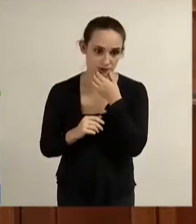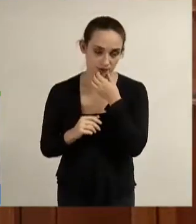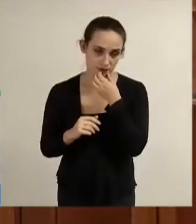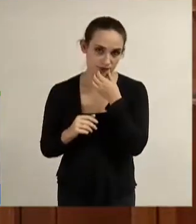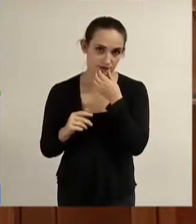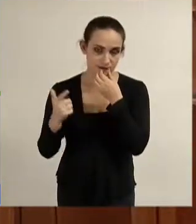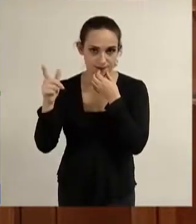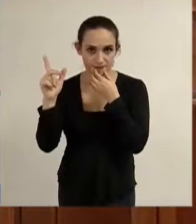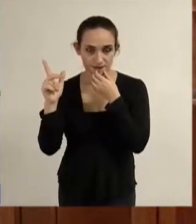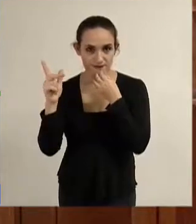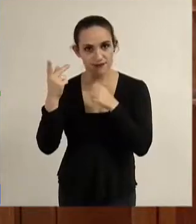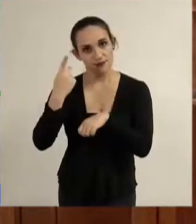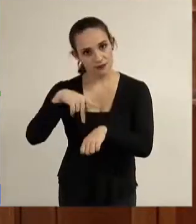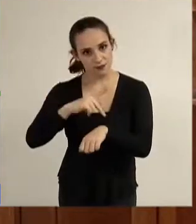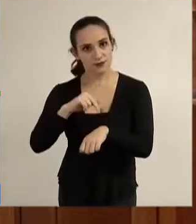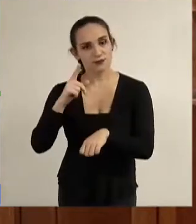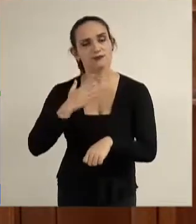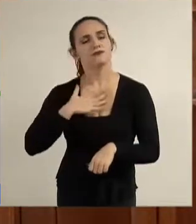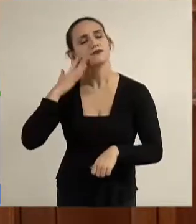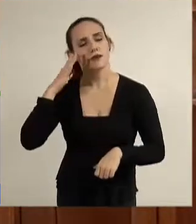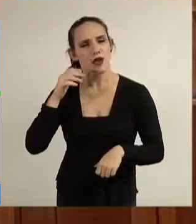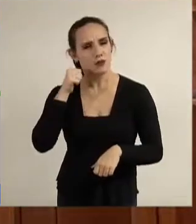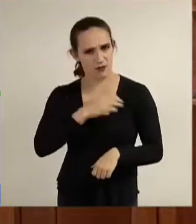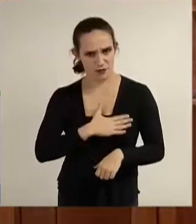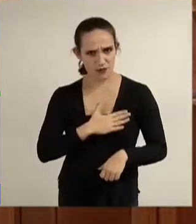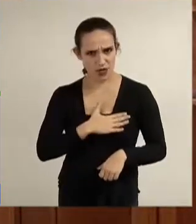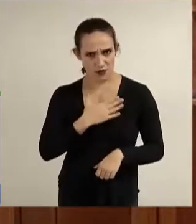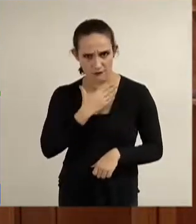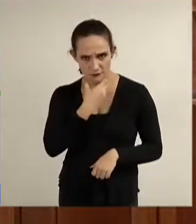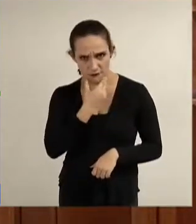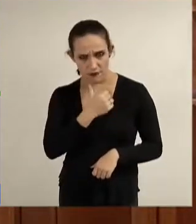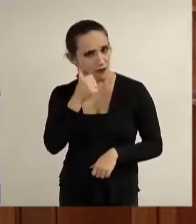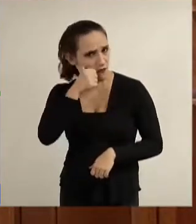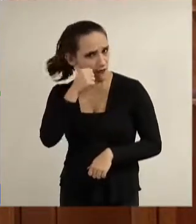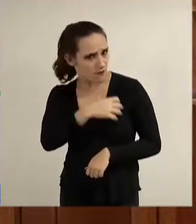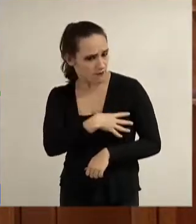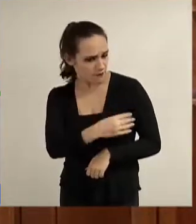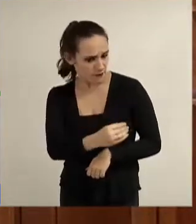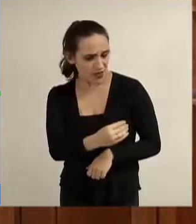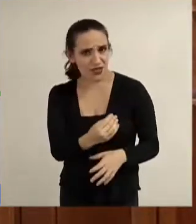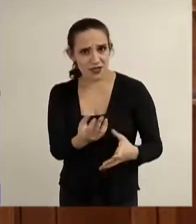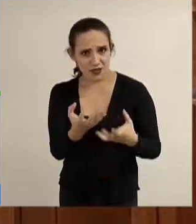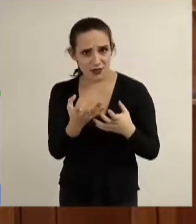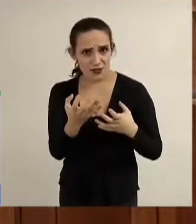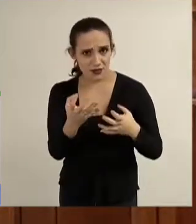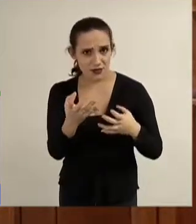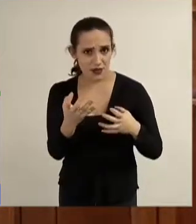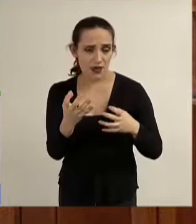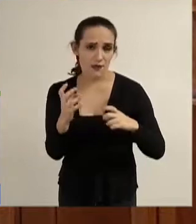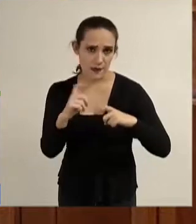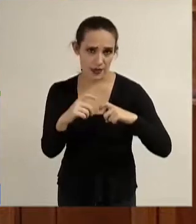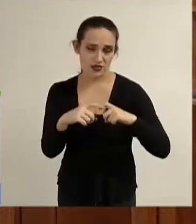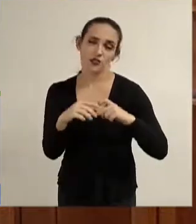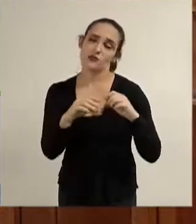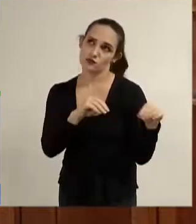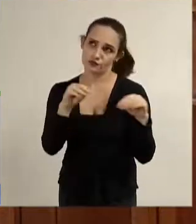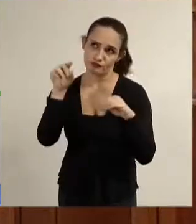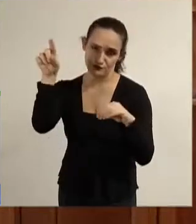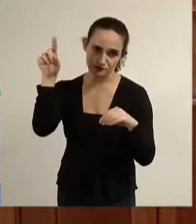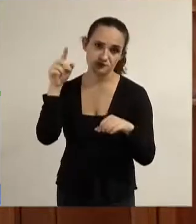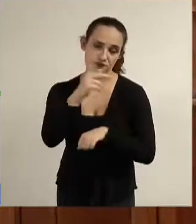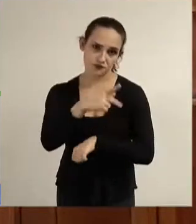fora do Brasil, que o meu sonho não é ser médica para ganhar dinheiro, e sim ajudar aqueles mutilados, frutos das